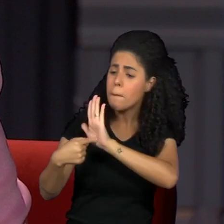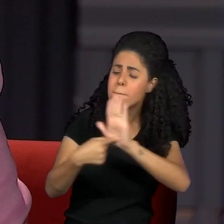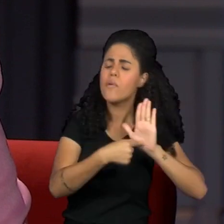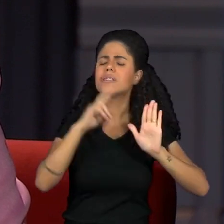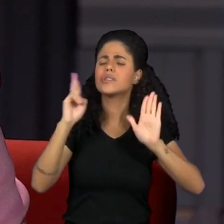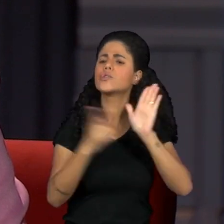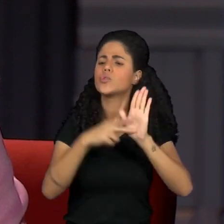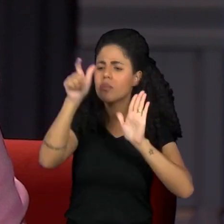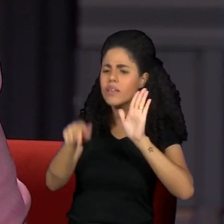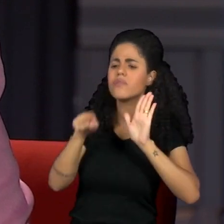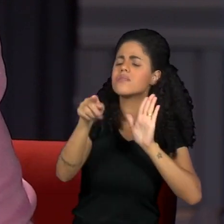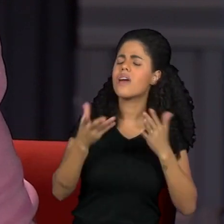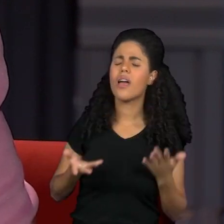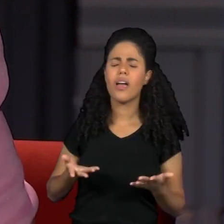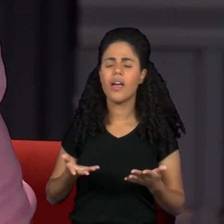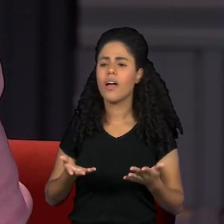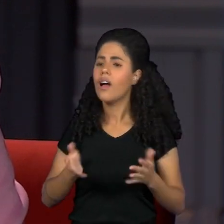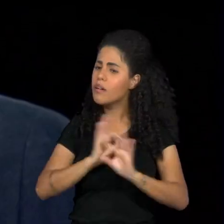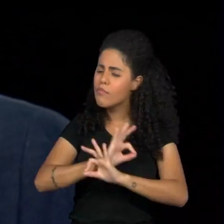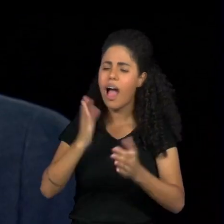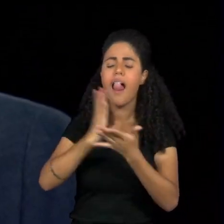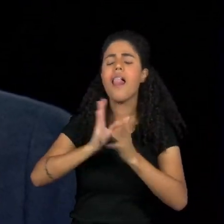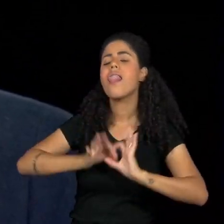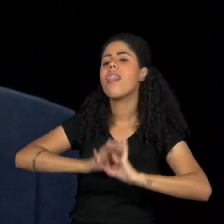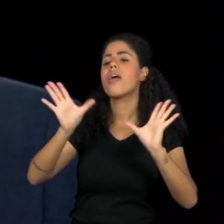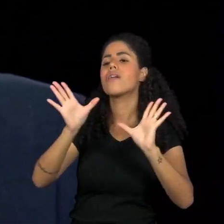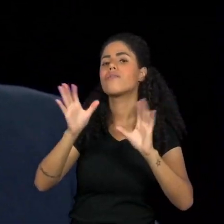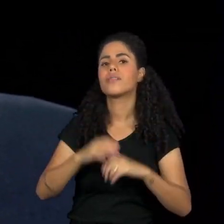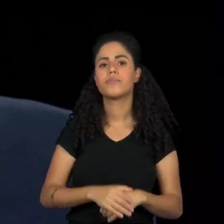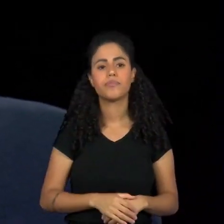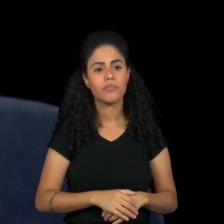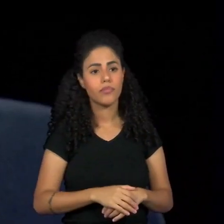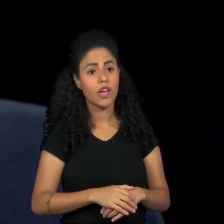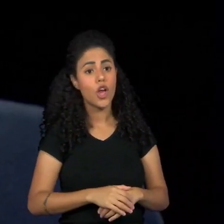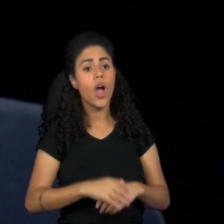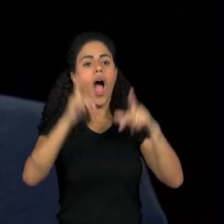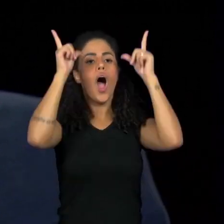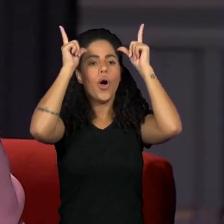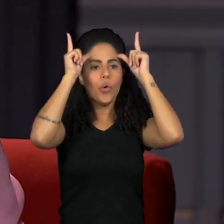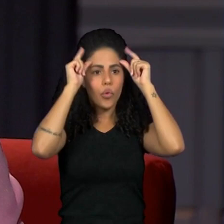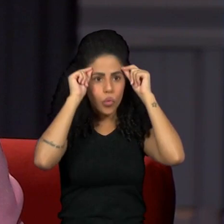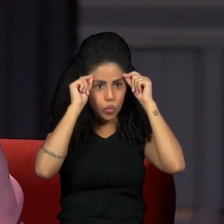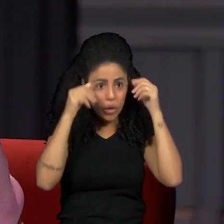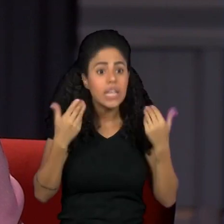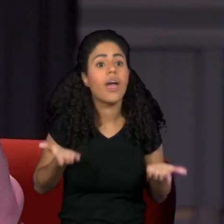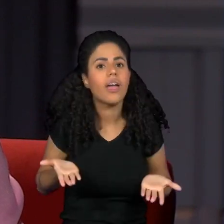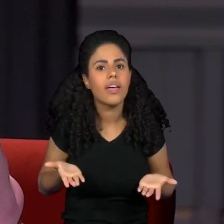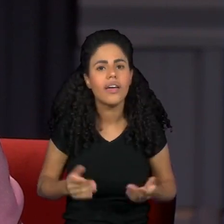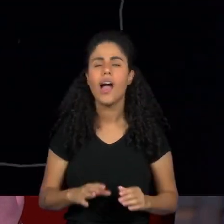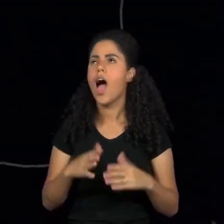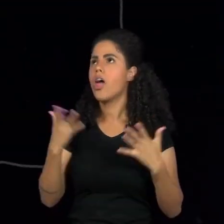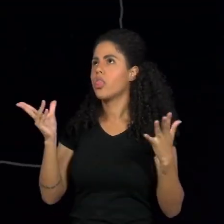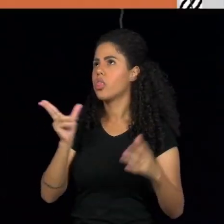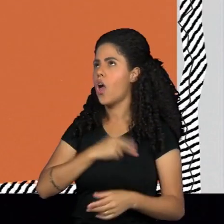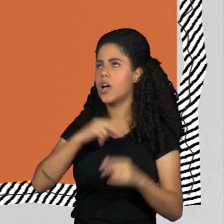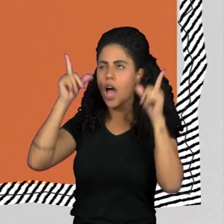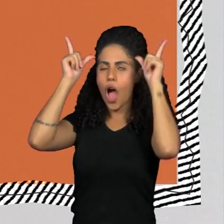está enganando só a si mesmo, então seja livre. Será que eu preciso perguntar se isso foi um alívio? Foi imenso,